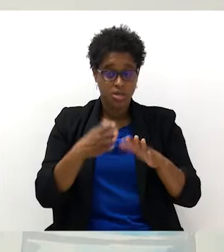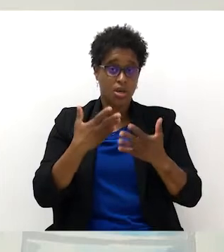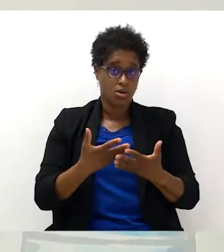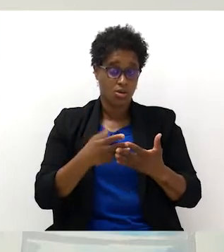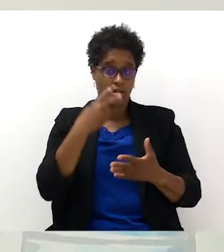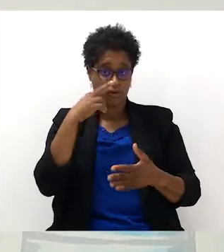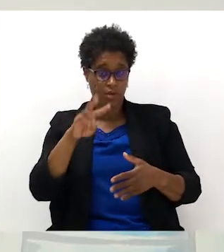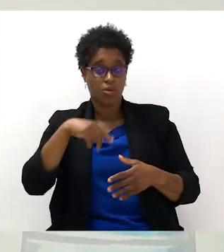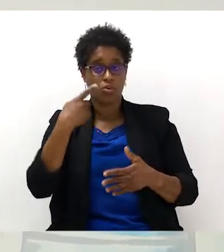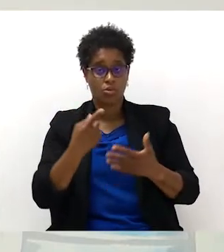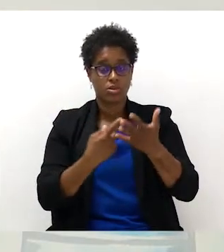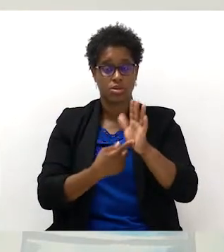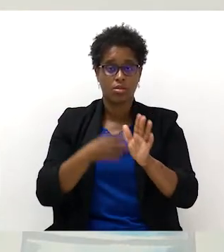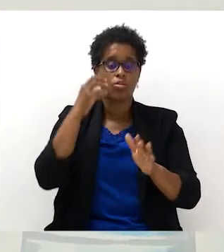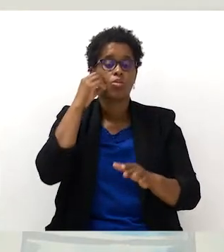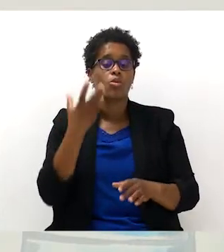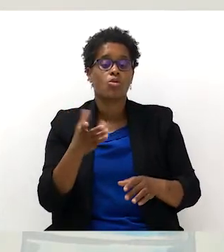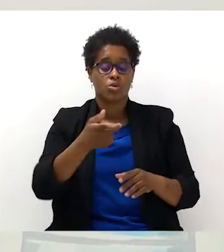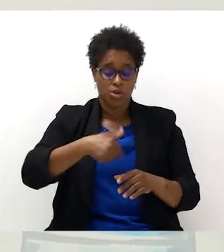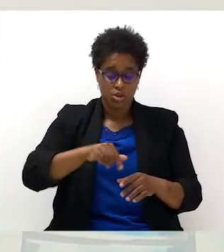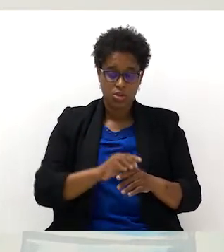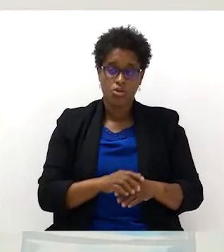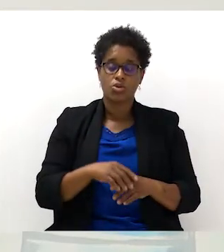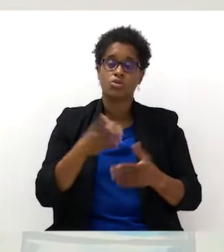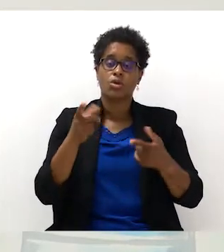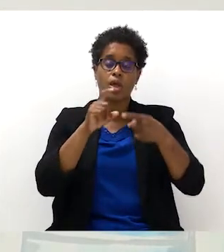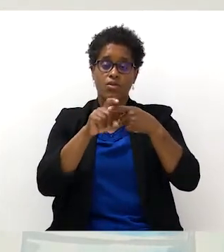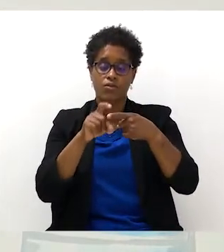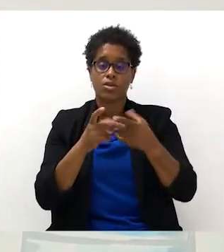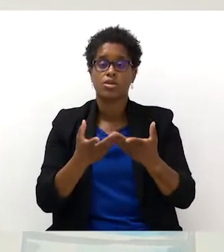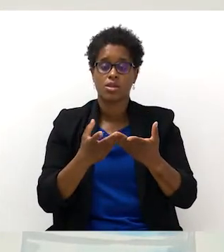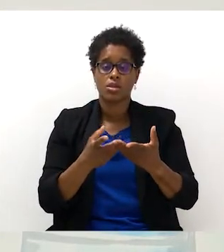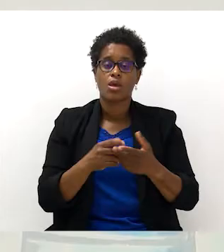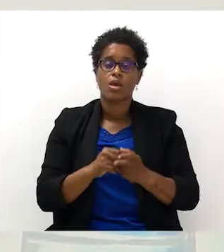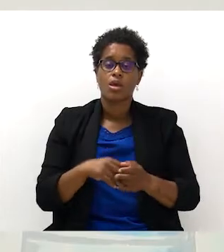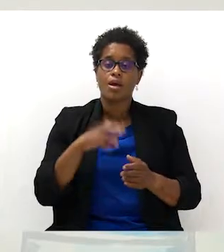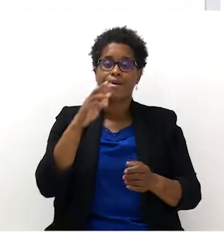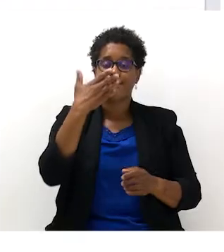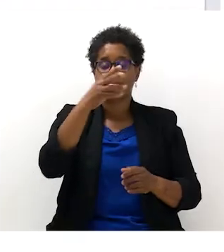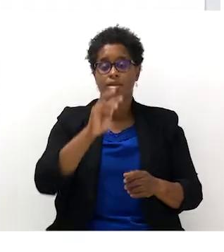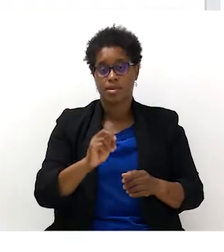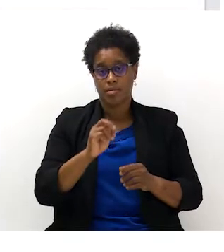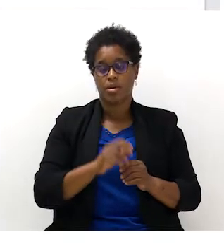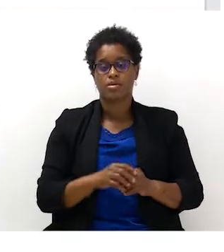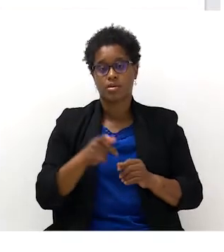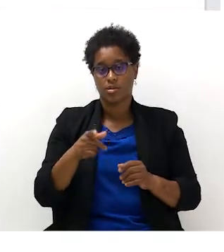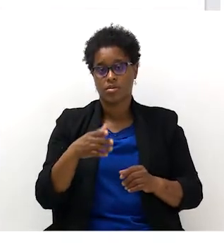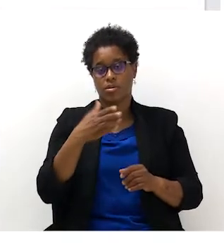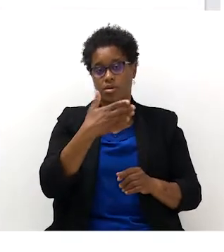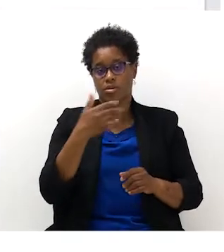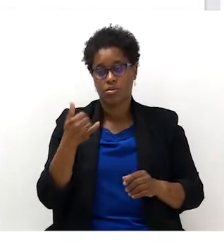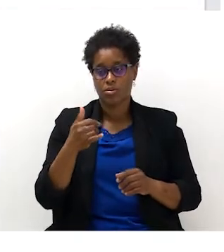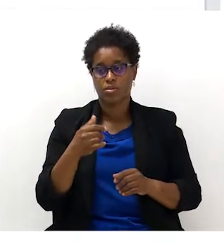outro exemplo, como é que nós vamos dividir a terça parte, neste caso